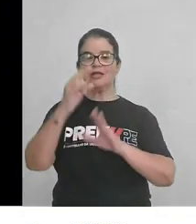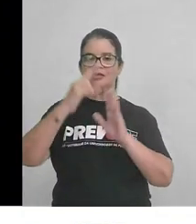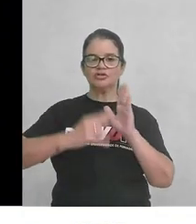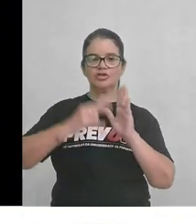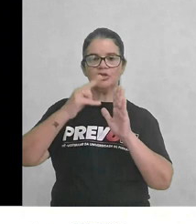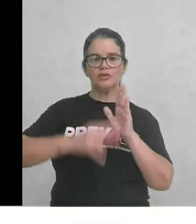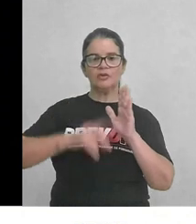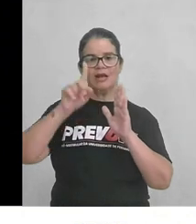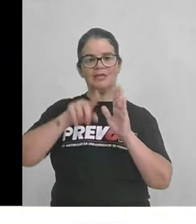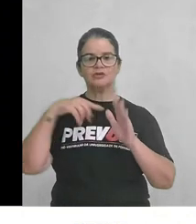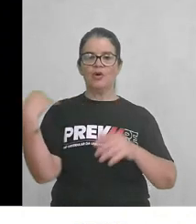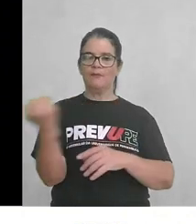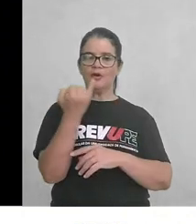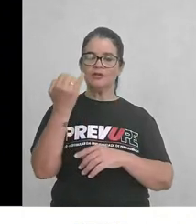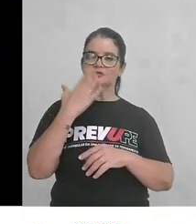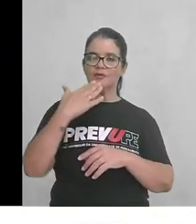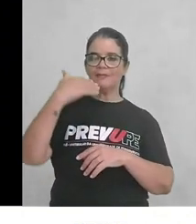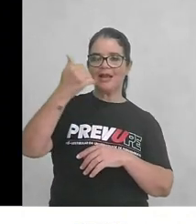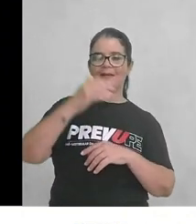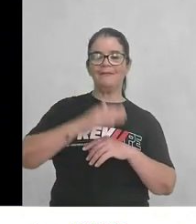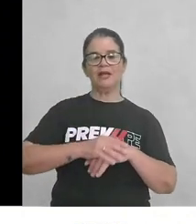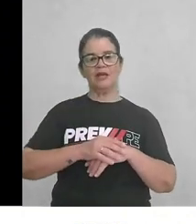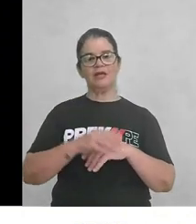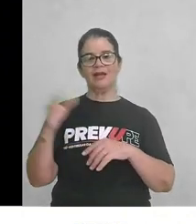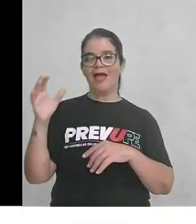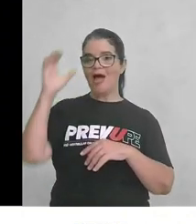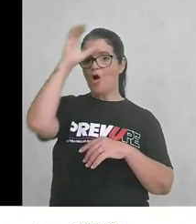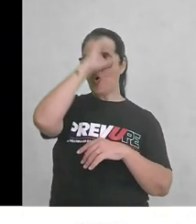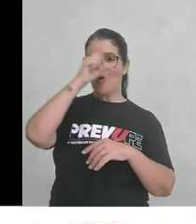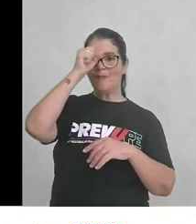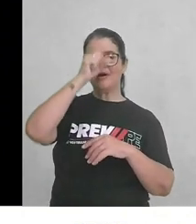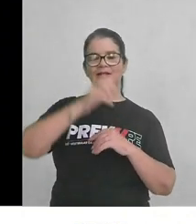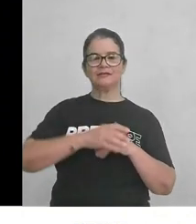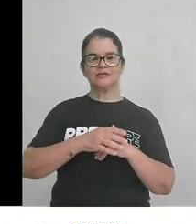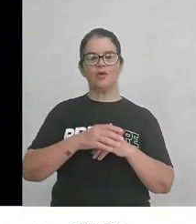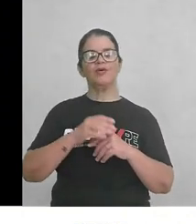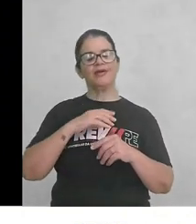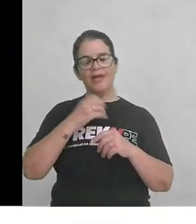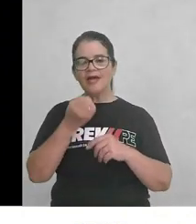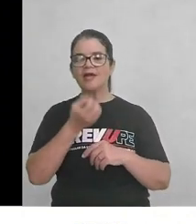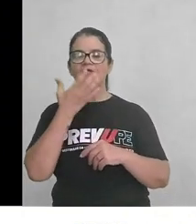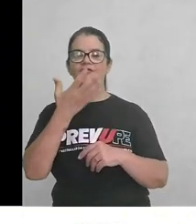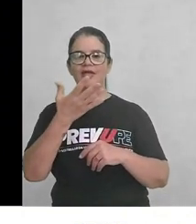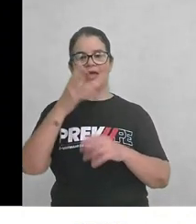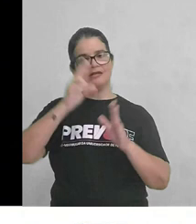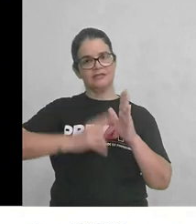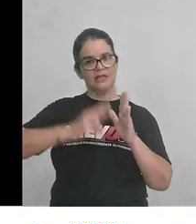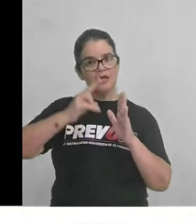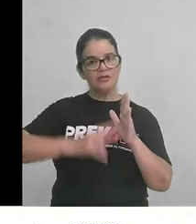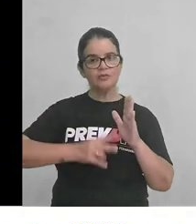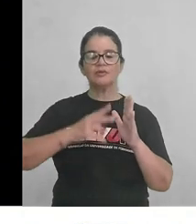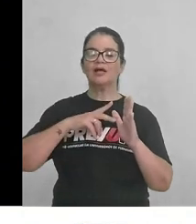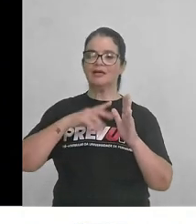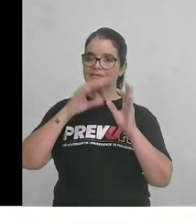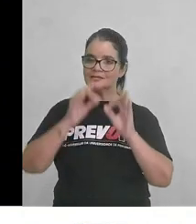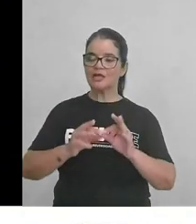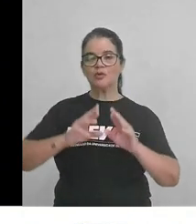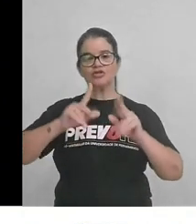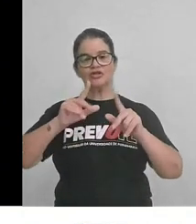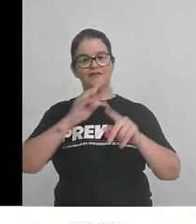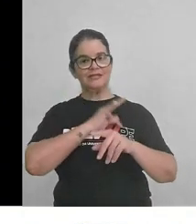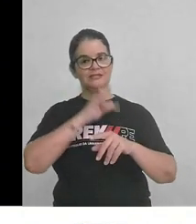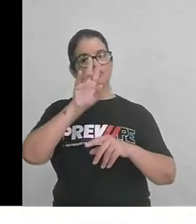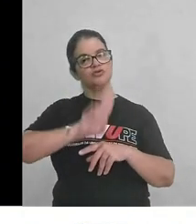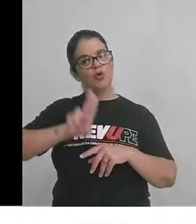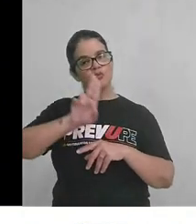a eficácia da leitura, certo? As diferentes técnicas são usadas em conjuntos ou em separadamente. Você pode fazer no